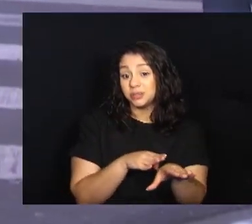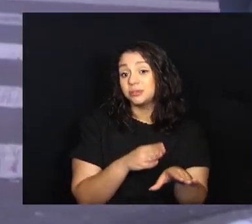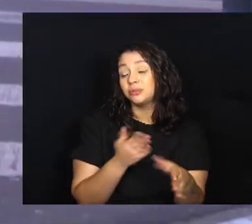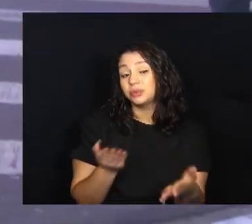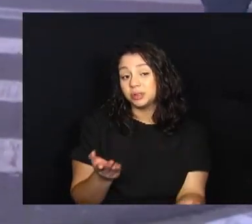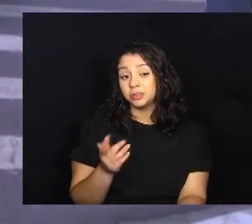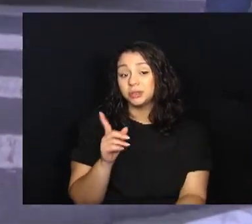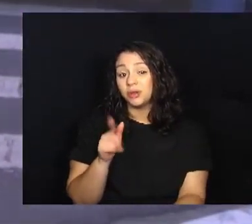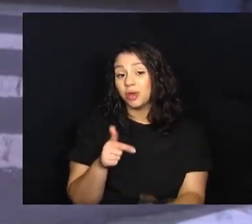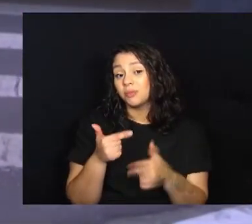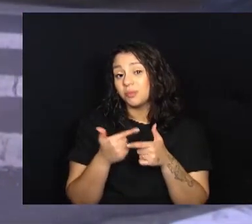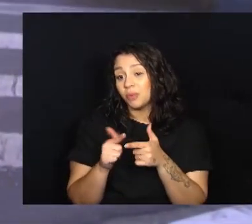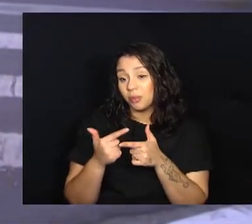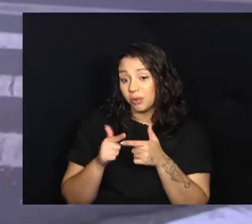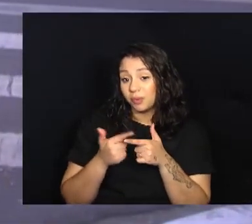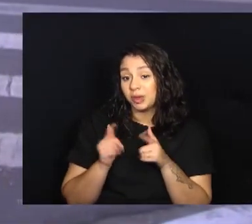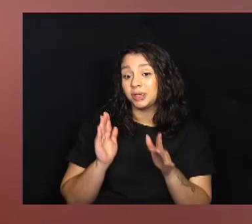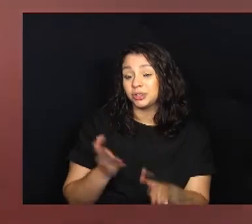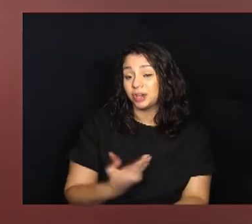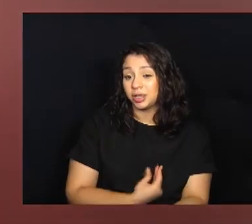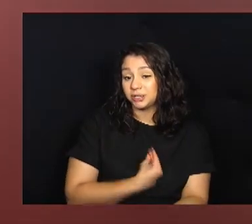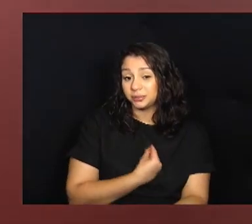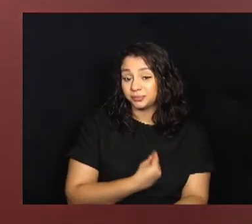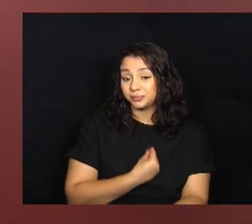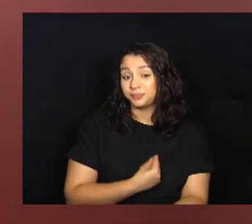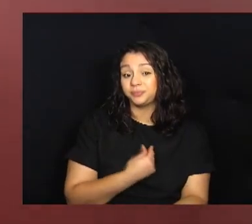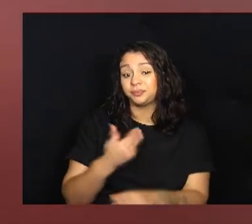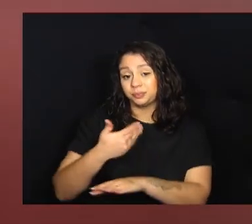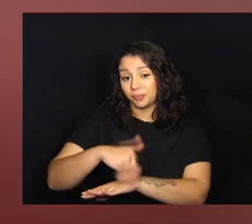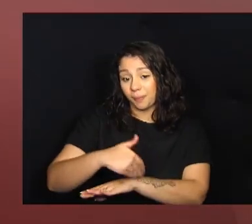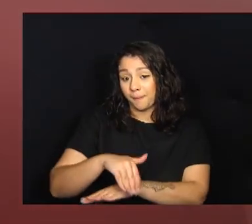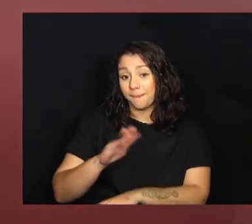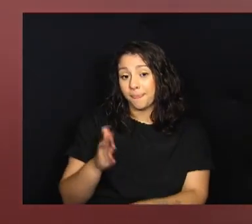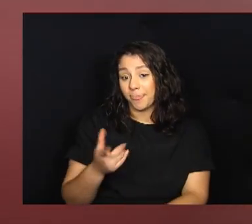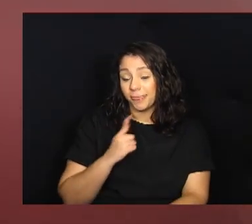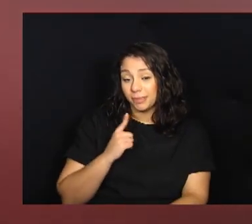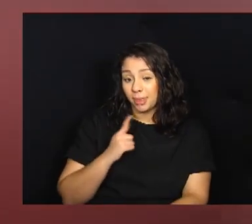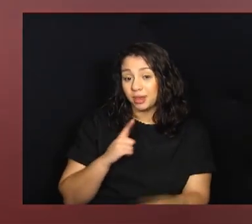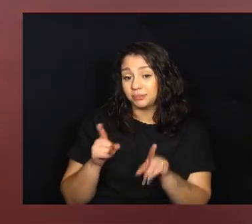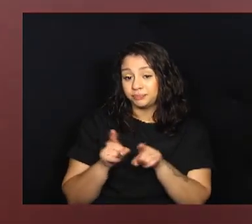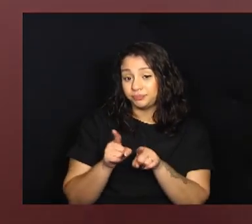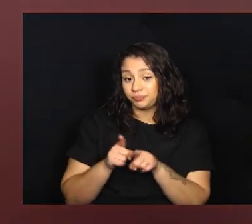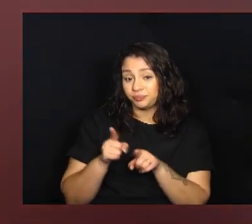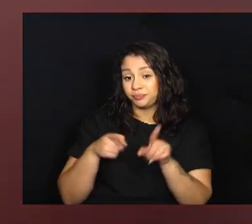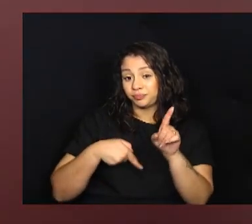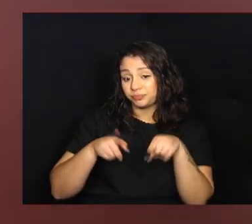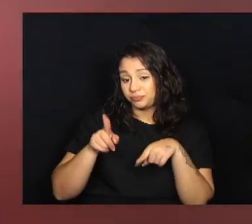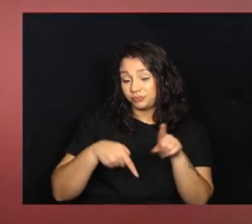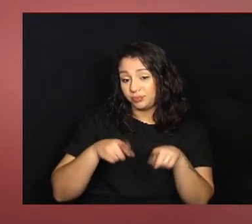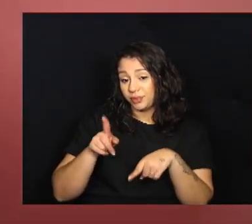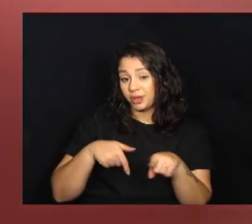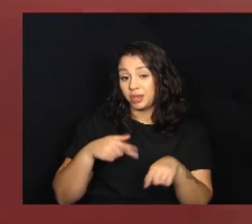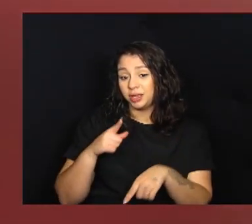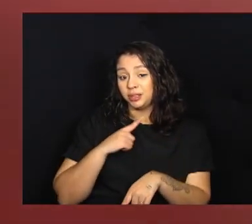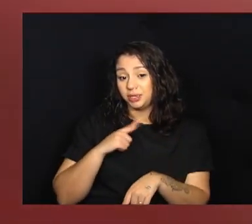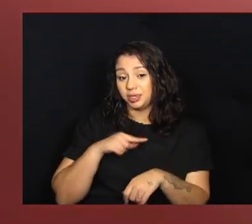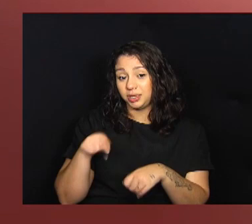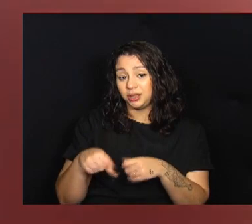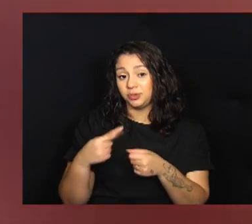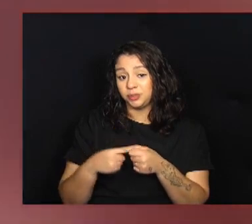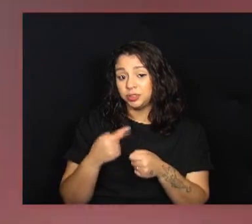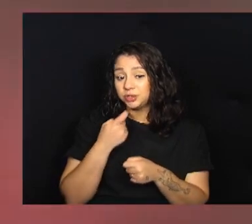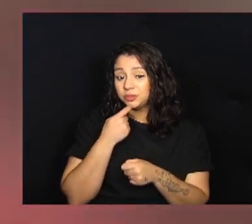os problemas que existem, tanto nas vias que você citou, nas rodovias que cortam ao município de Campinas e toda a